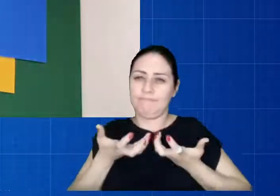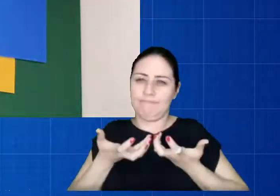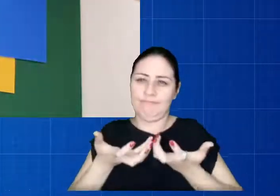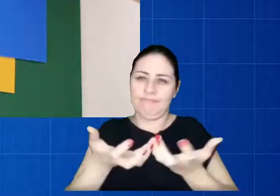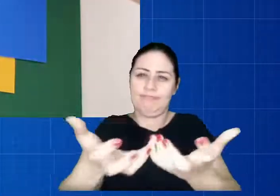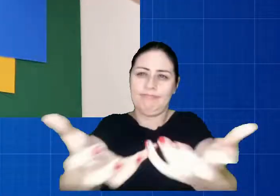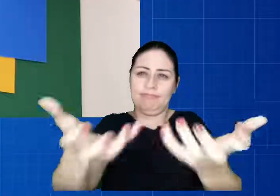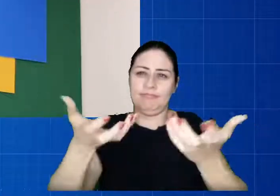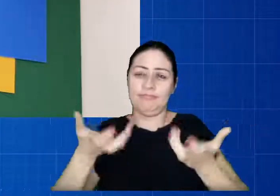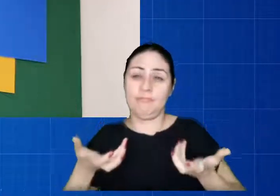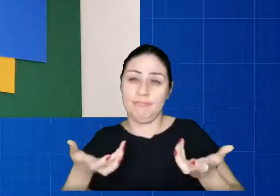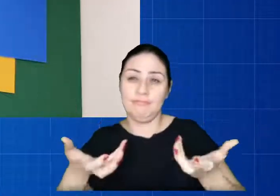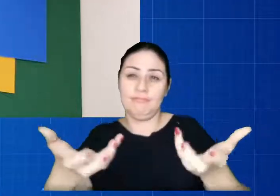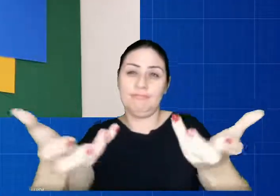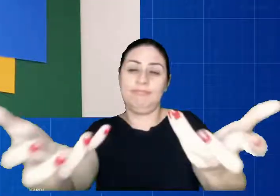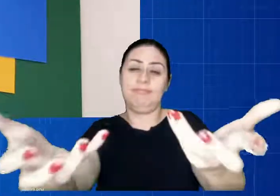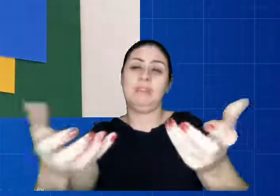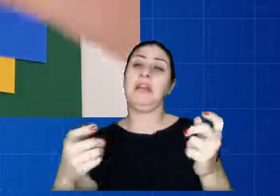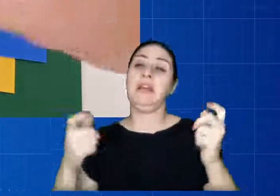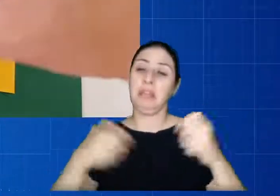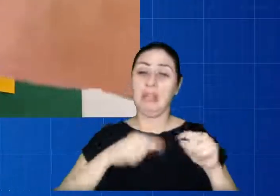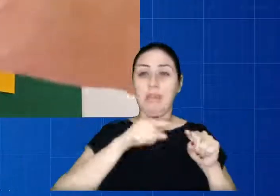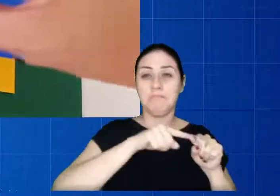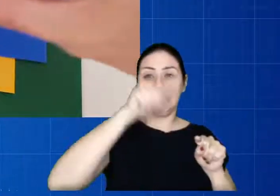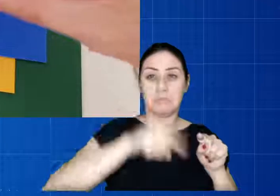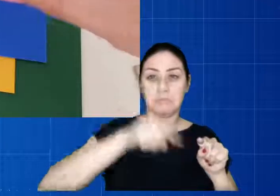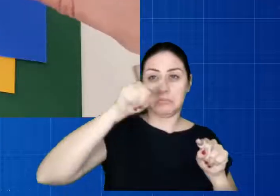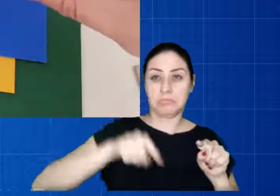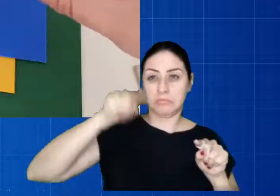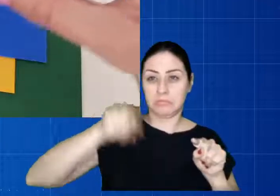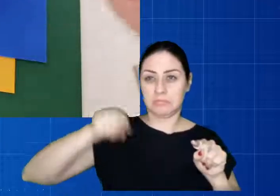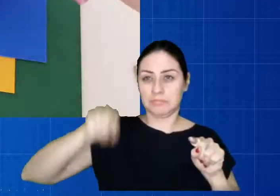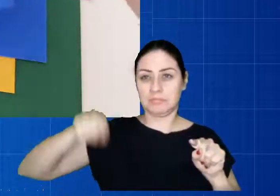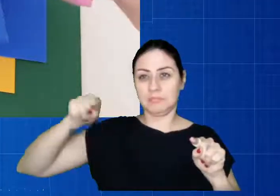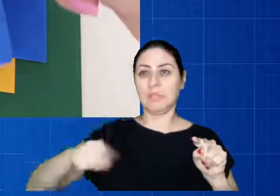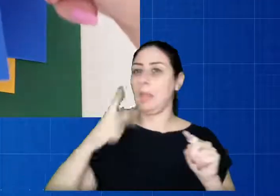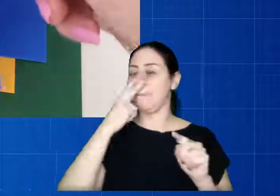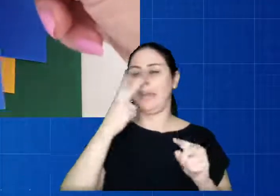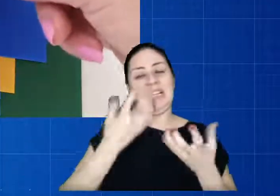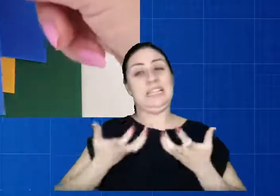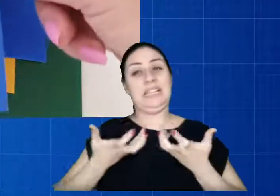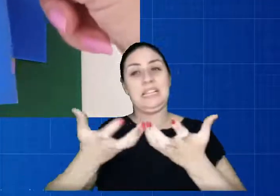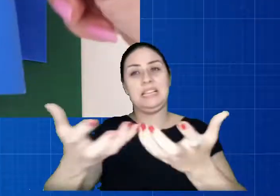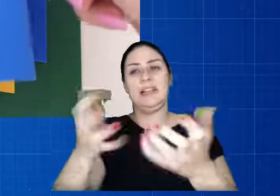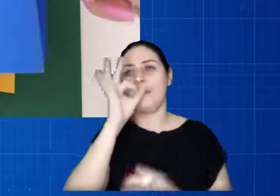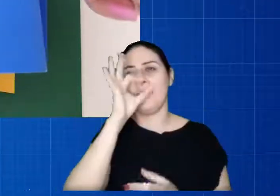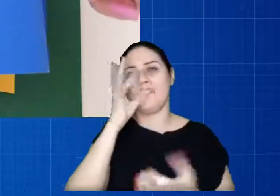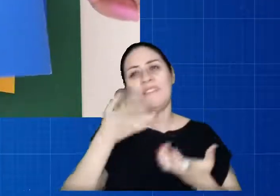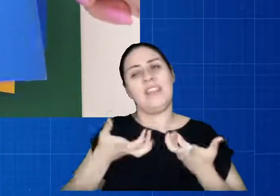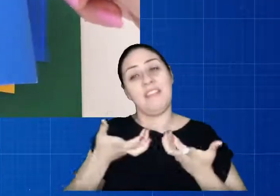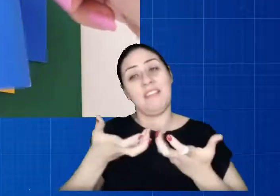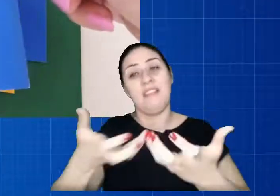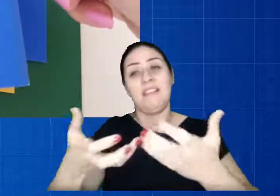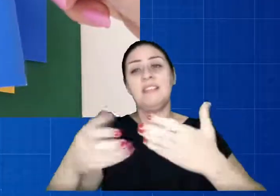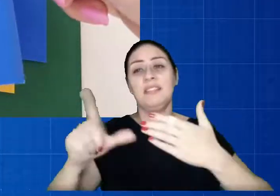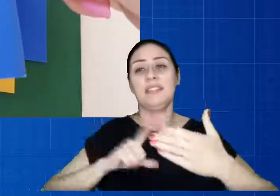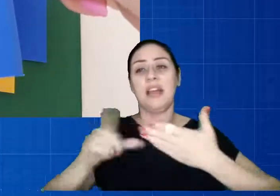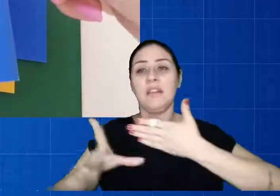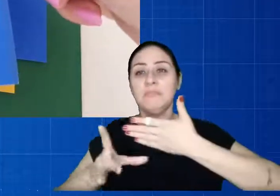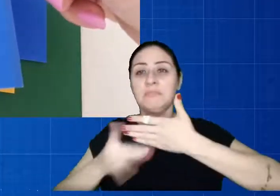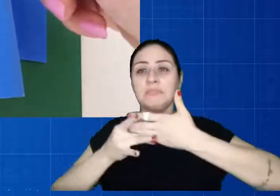afinal de contas, nós podemos trabalhar o recorte de zigue-zague e fazer uma colagem de borda, dando um chão de gramado para depois você anexar